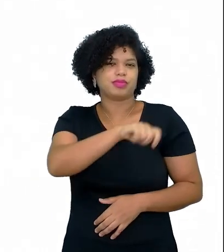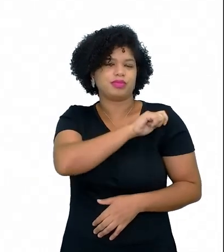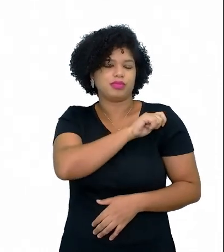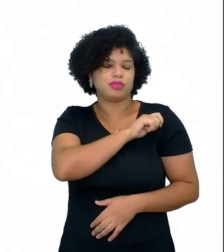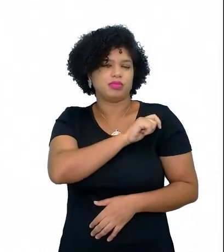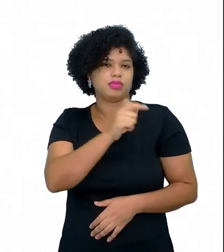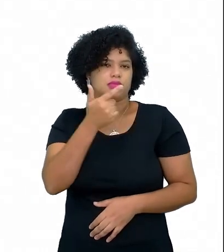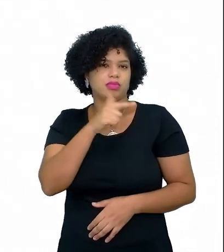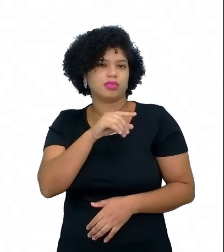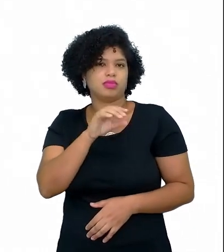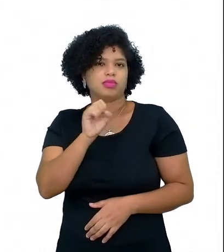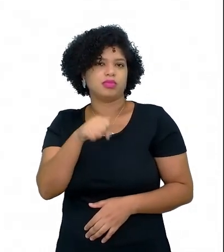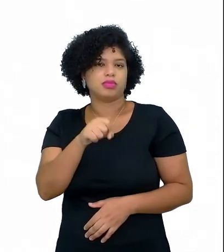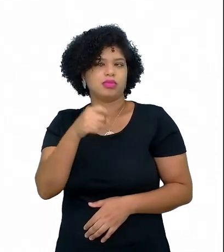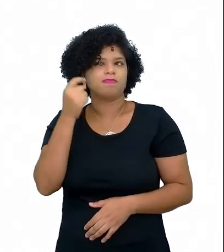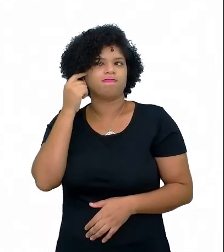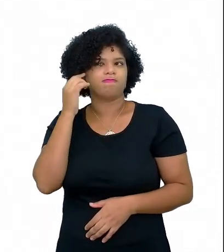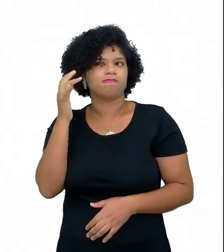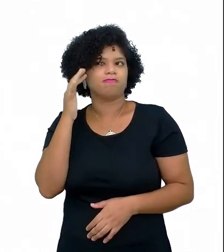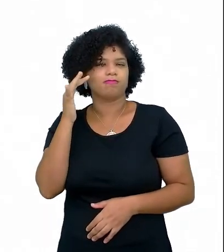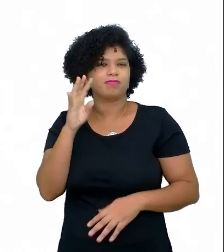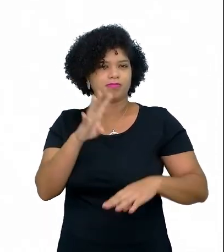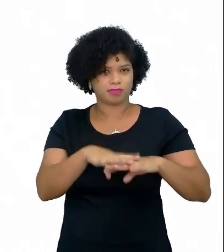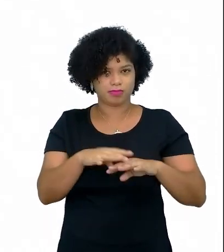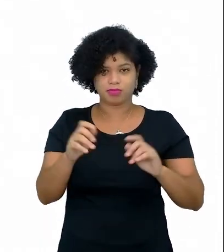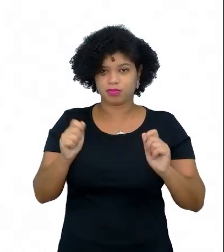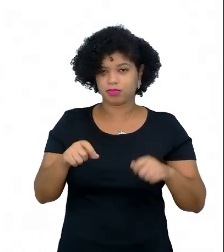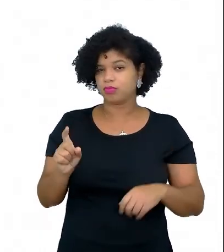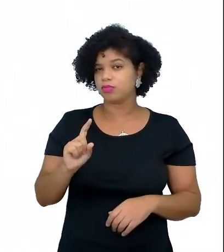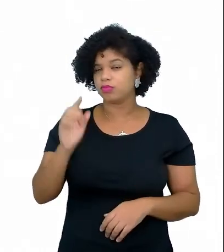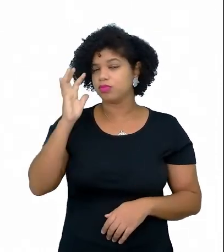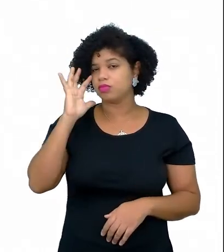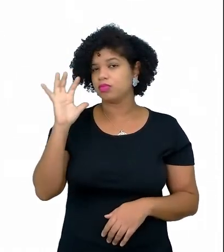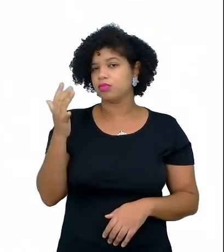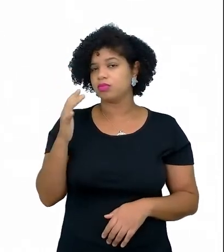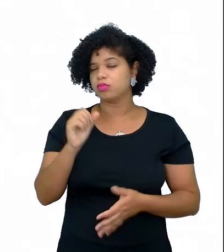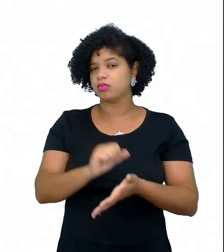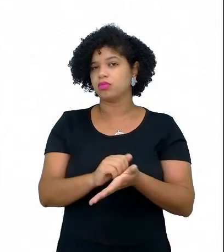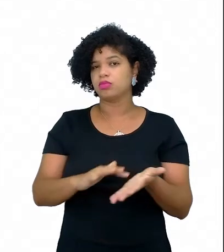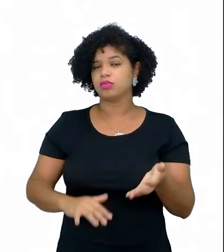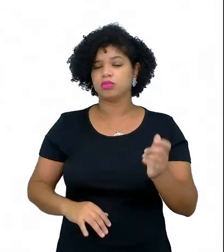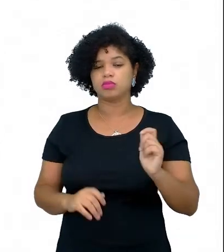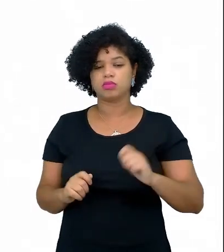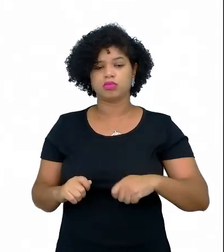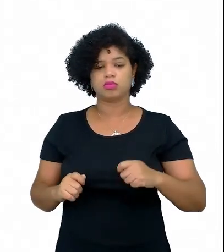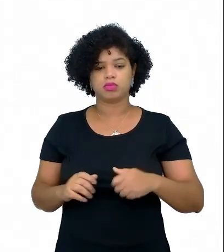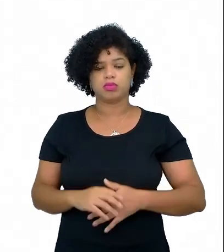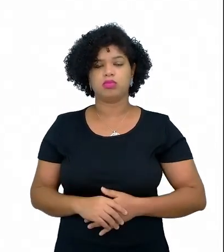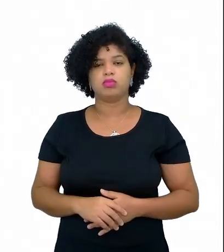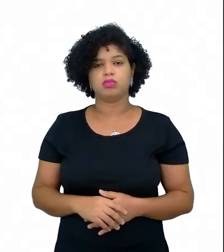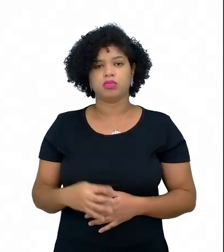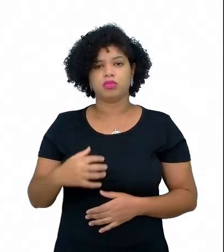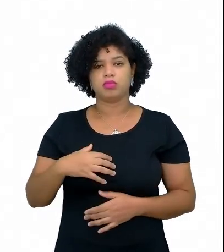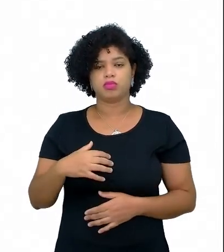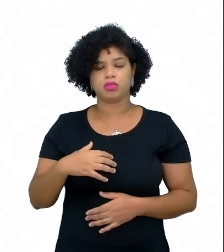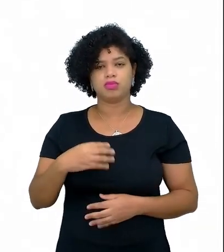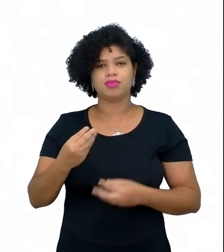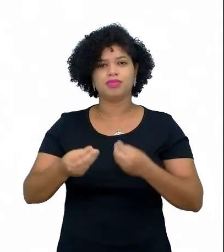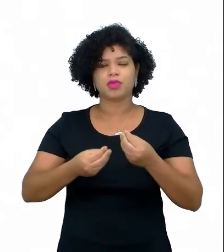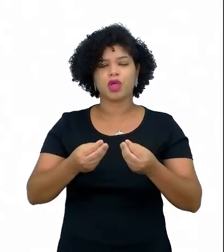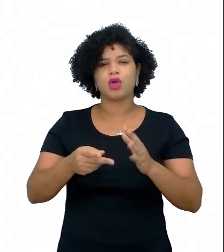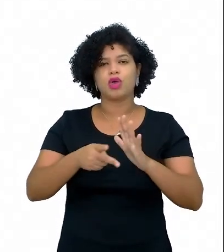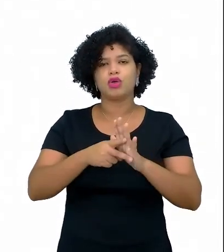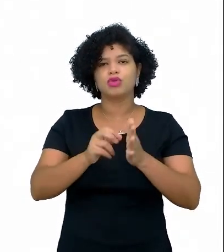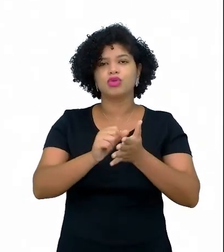consiga pensar matematicamente, consiga resolver os exercícios, ele consiga trabalhar. Será que qual forma de exercício, qual forma de item